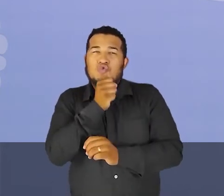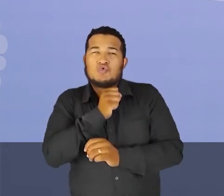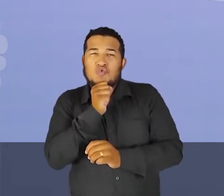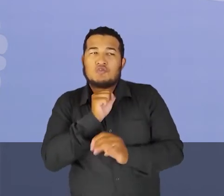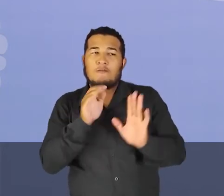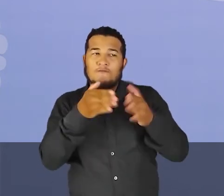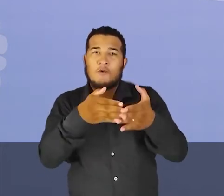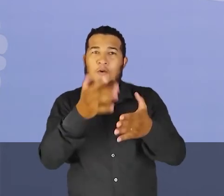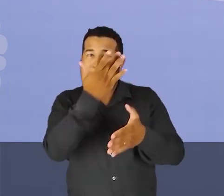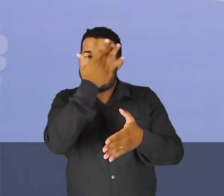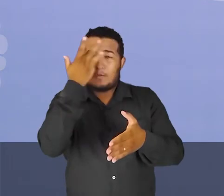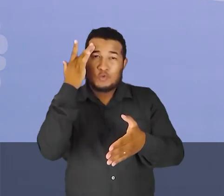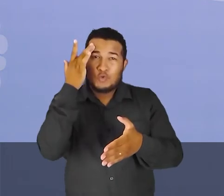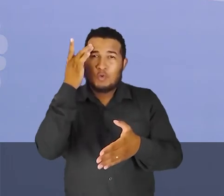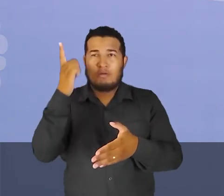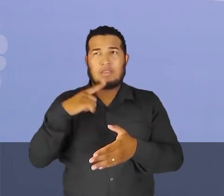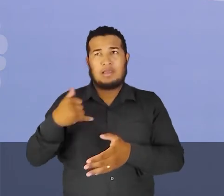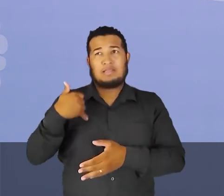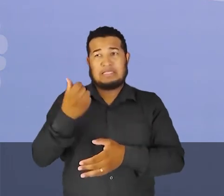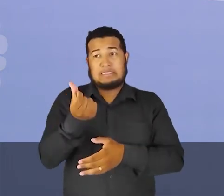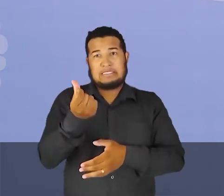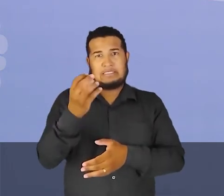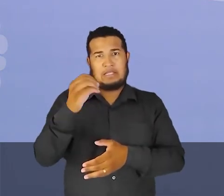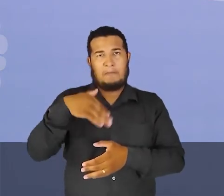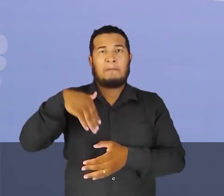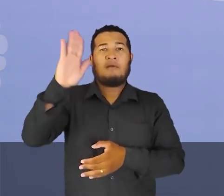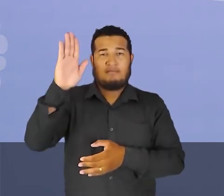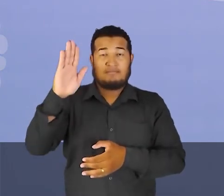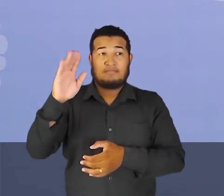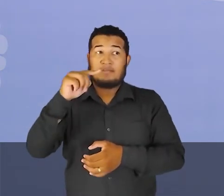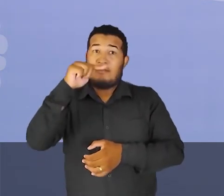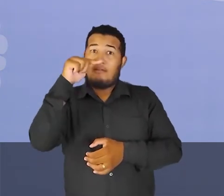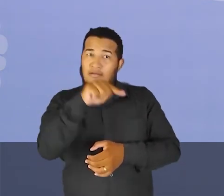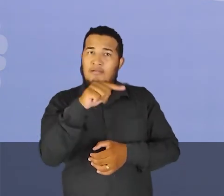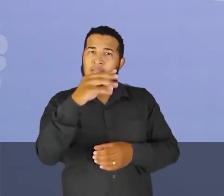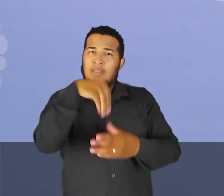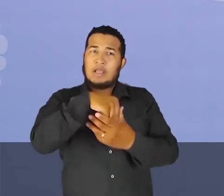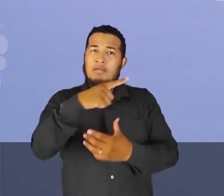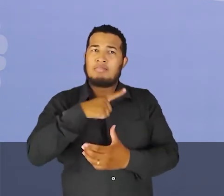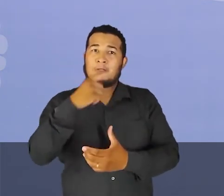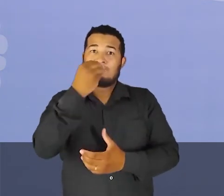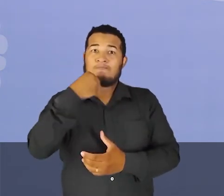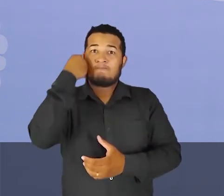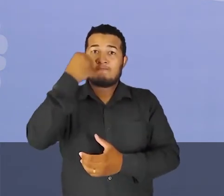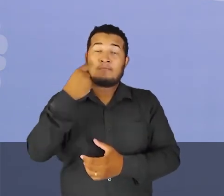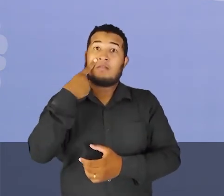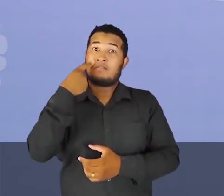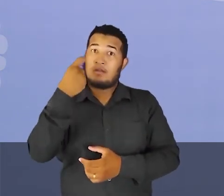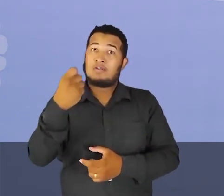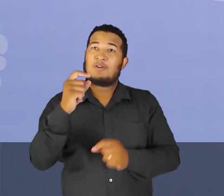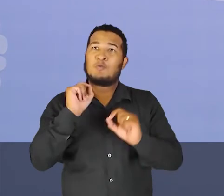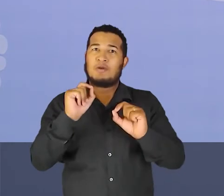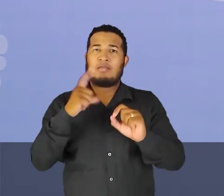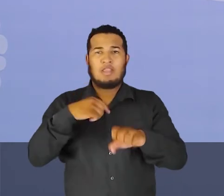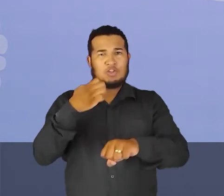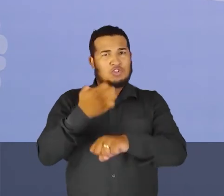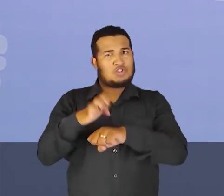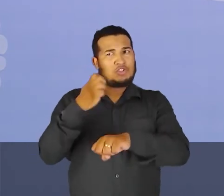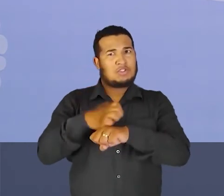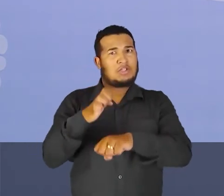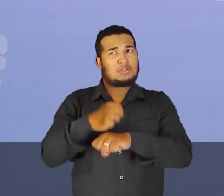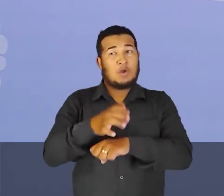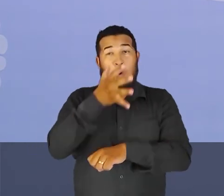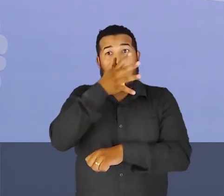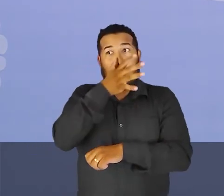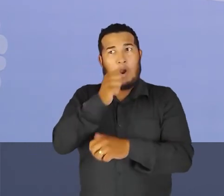era voltado então para pessoas maiores de 60 anos, e lá ele vai ter uma experiência muito interessante ao se tornar um